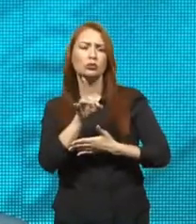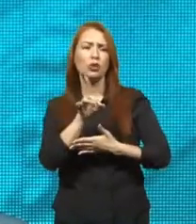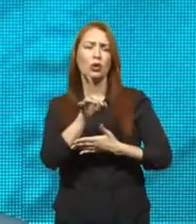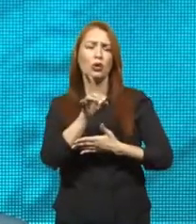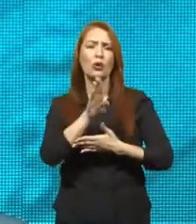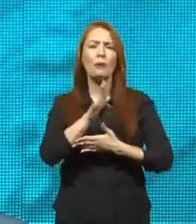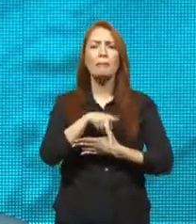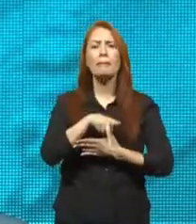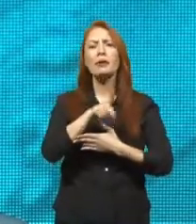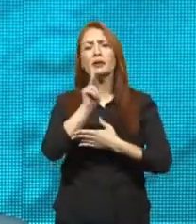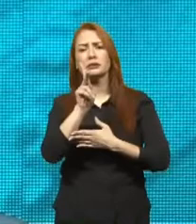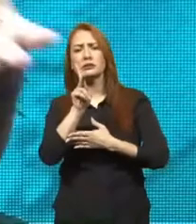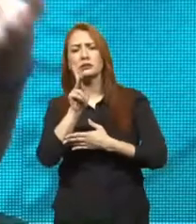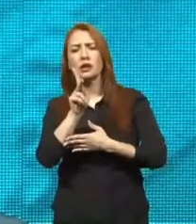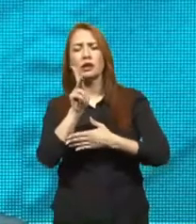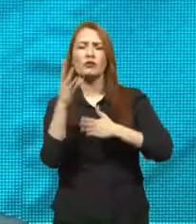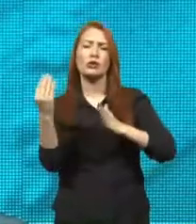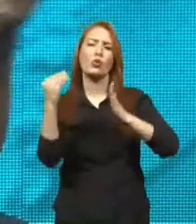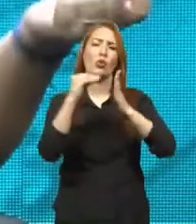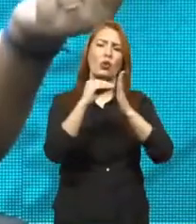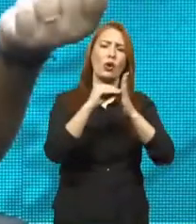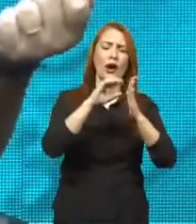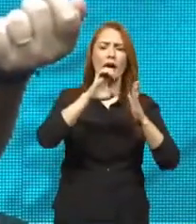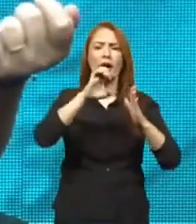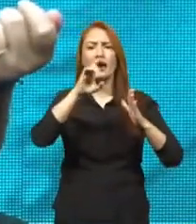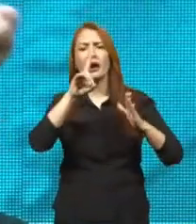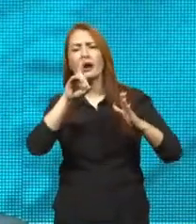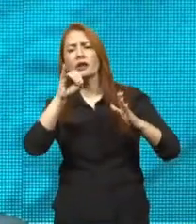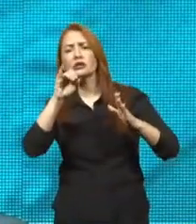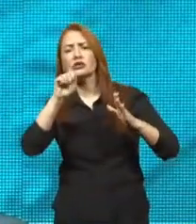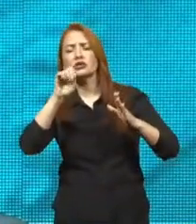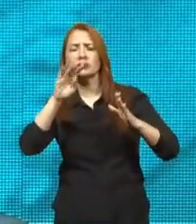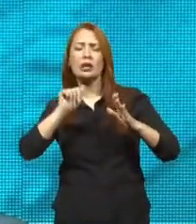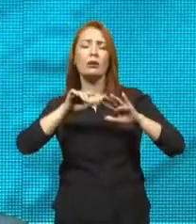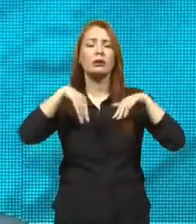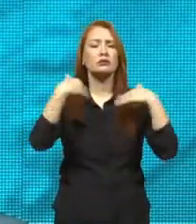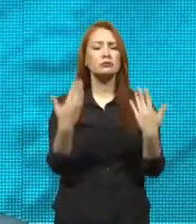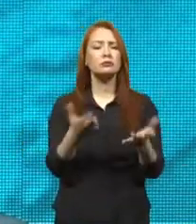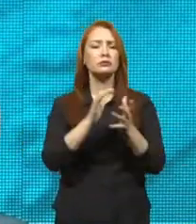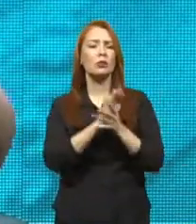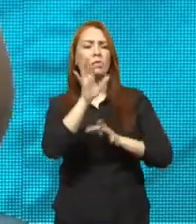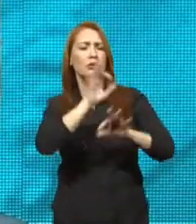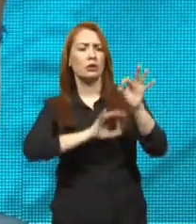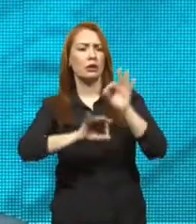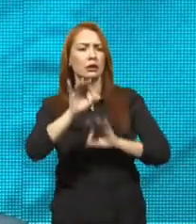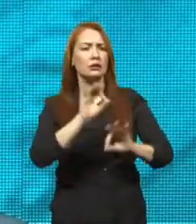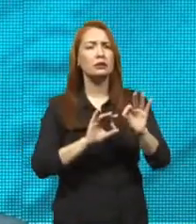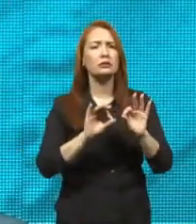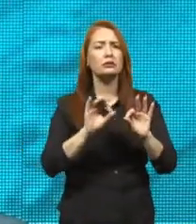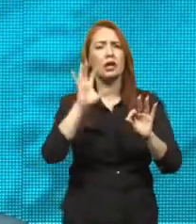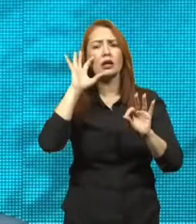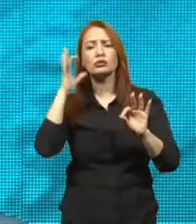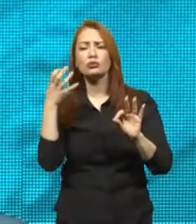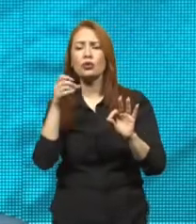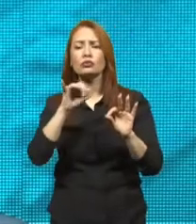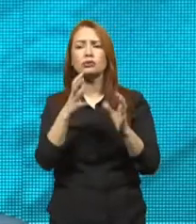vai ser colocado num edital público e aí o Osmar vai dizer, ah, eu quero participar desse edital aqui, toma aqui meu projeto. Né? Mesmo ele já